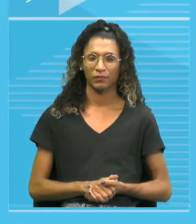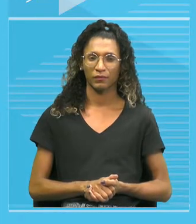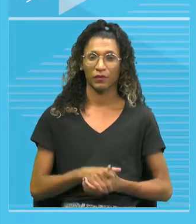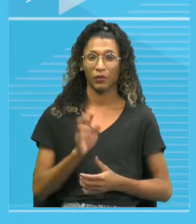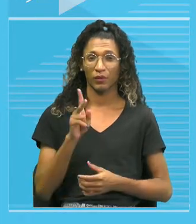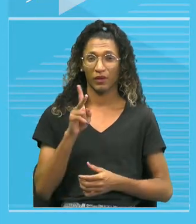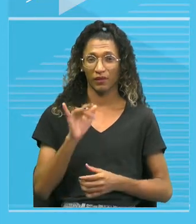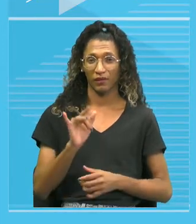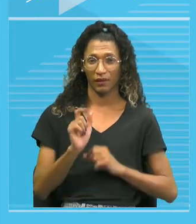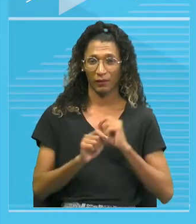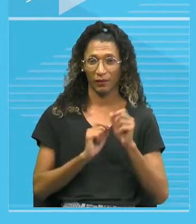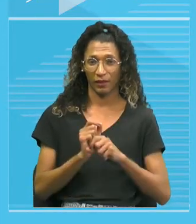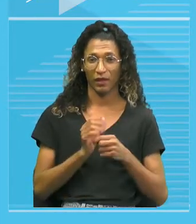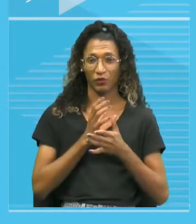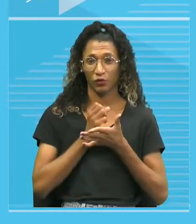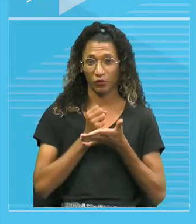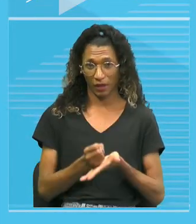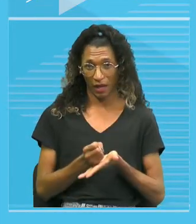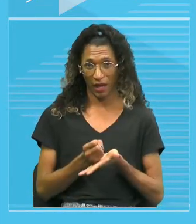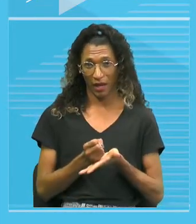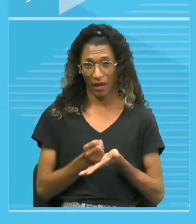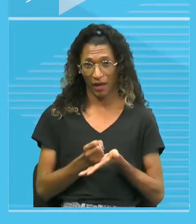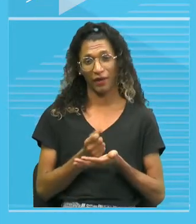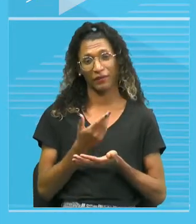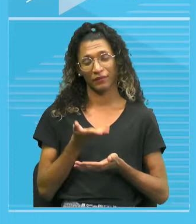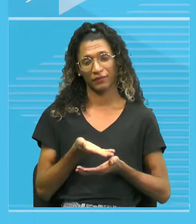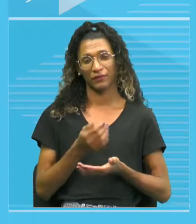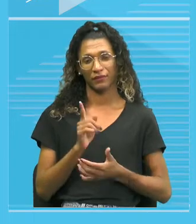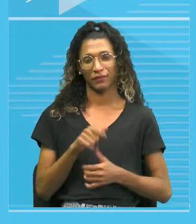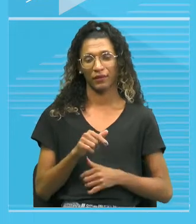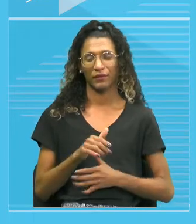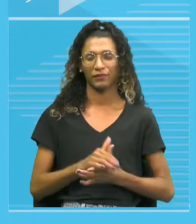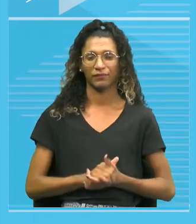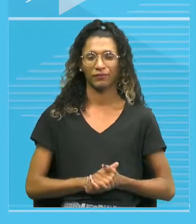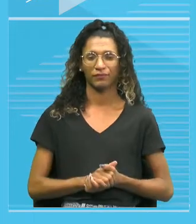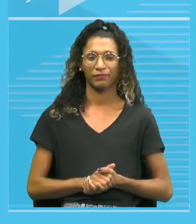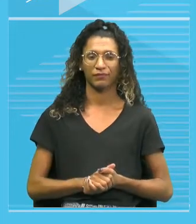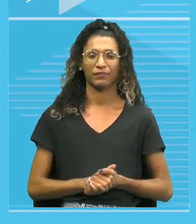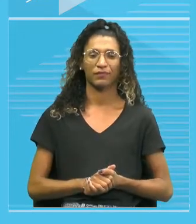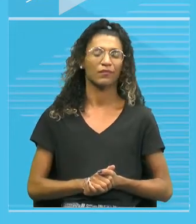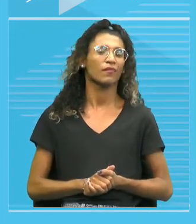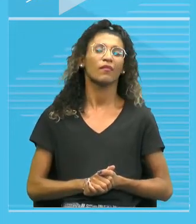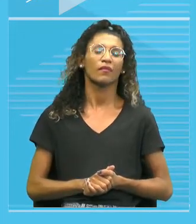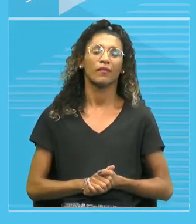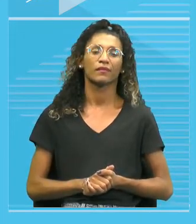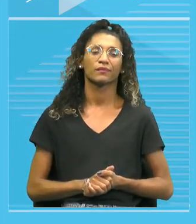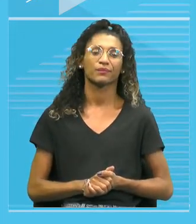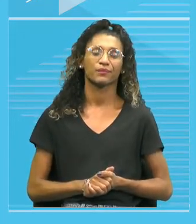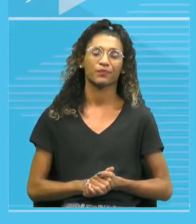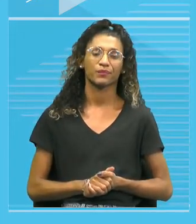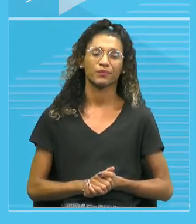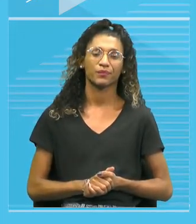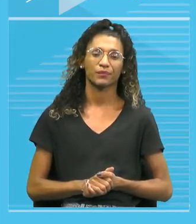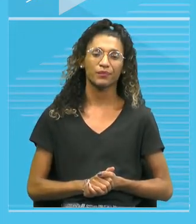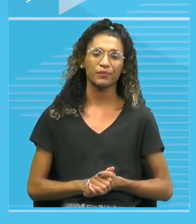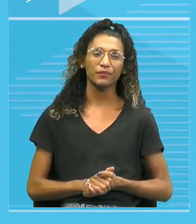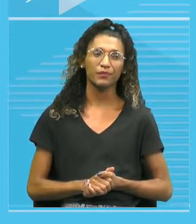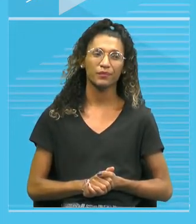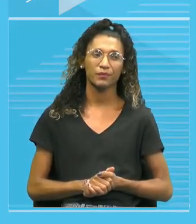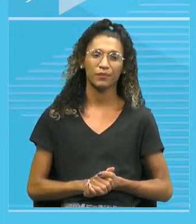que vai trazer de benefício. Isso é o que a gente chama de custo-benefício. Não é que é o custo no